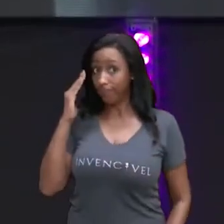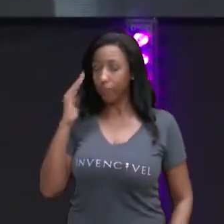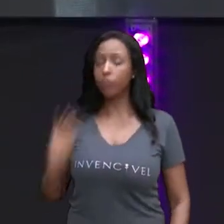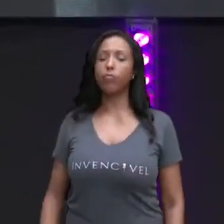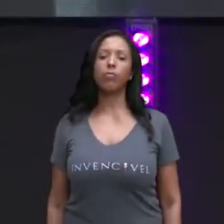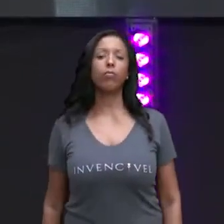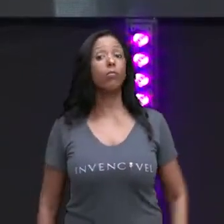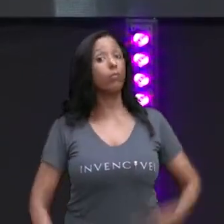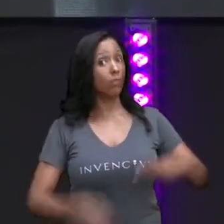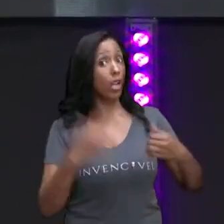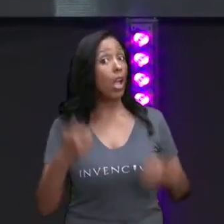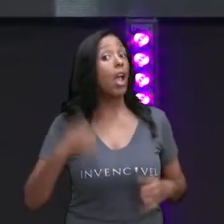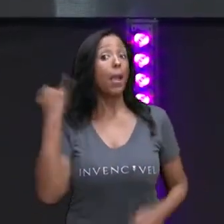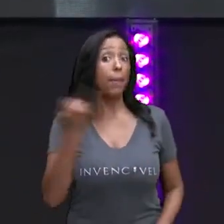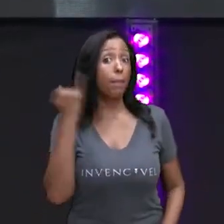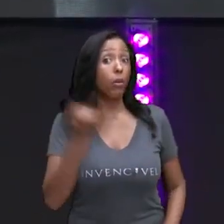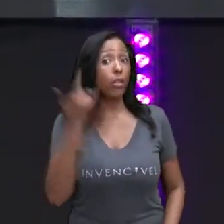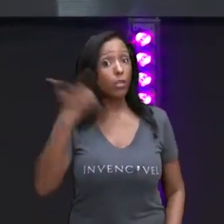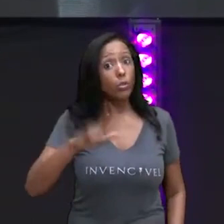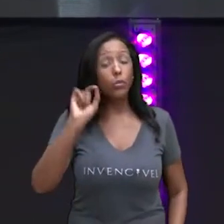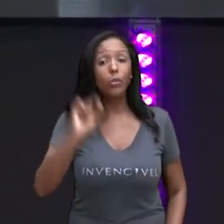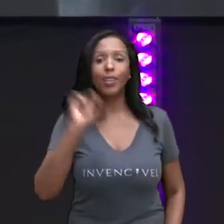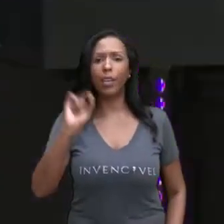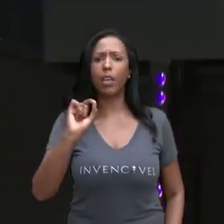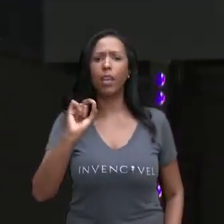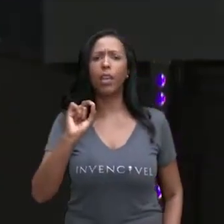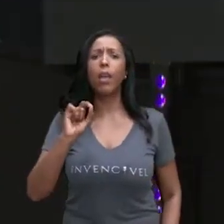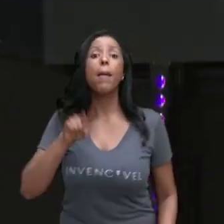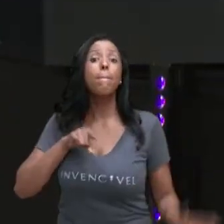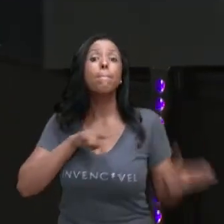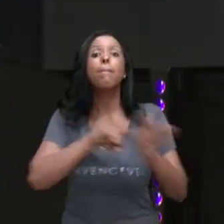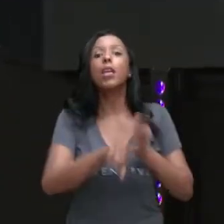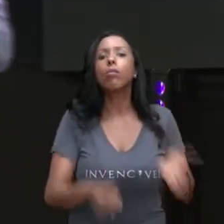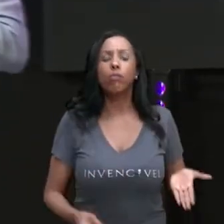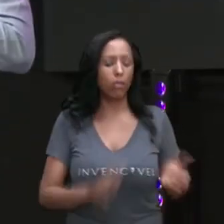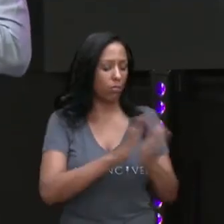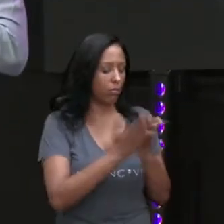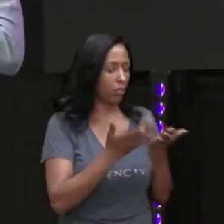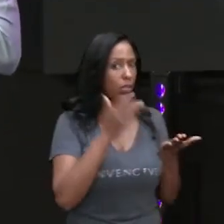Gente, outra coisa importante, faça perguntas. O que isso tem a ver comigo?